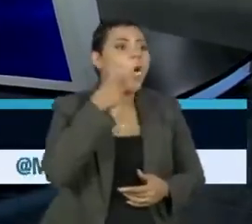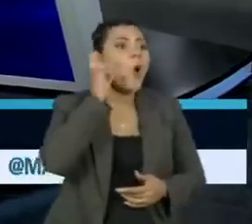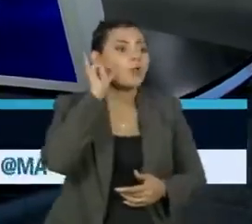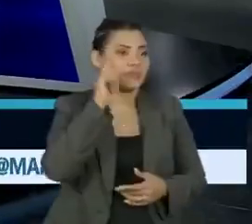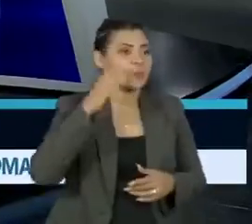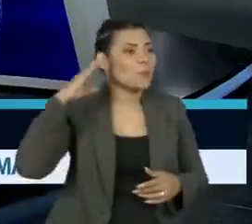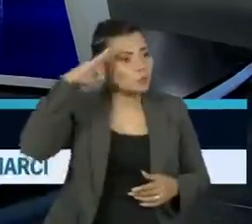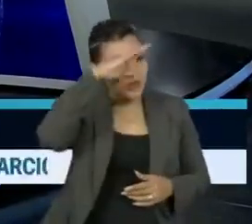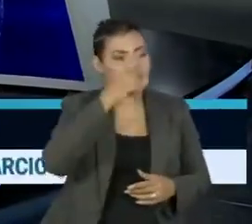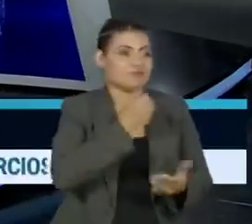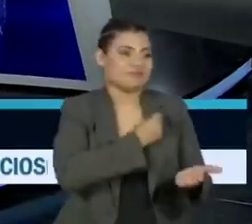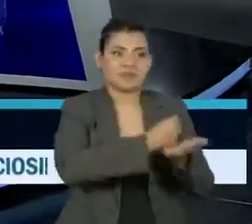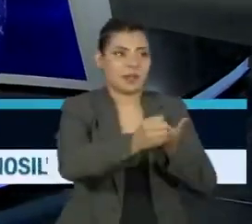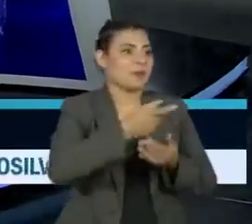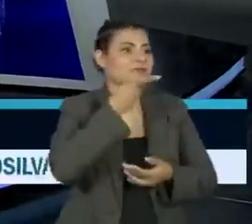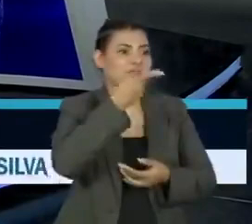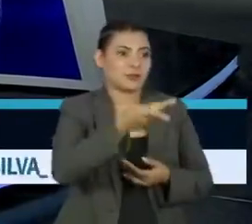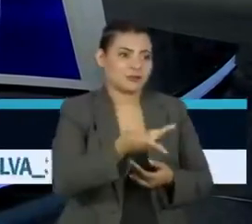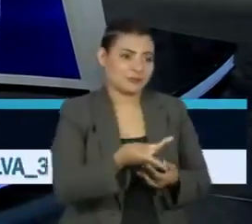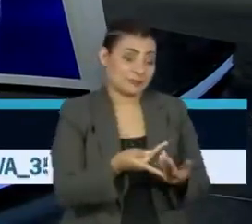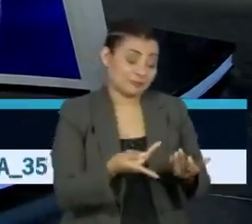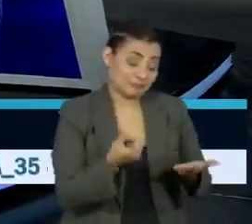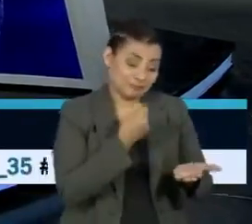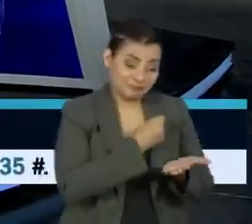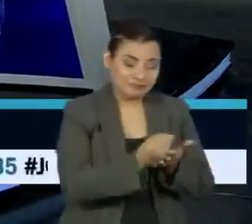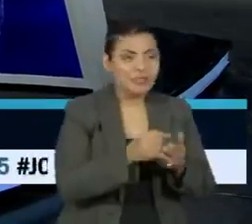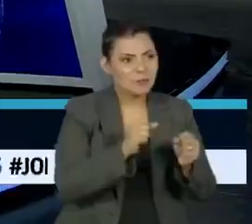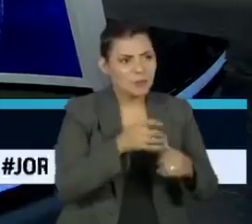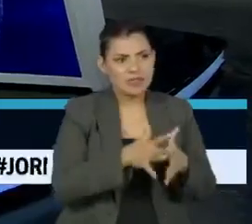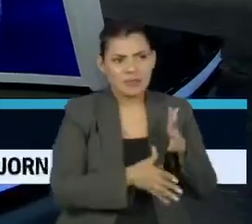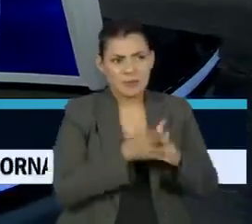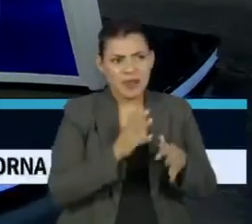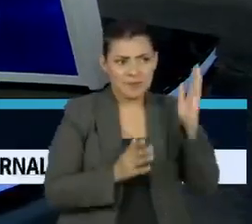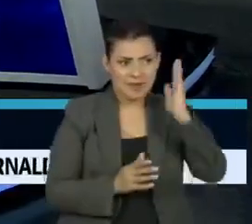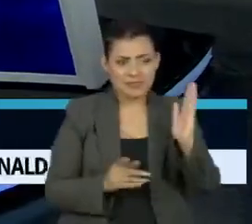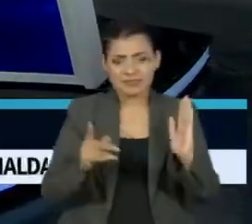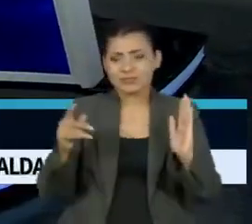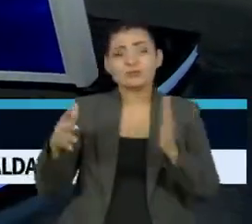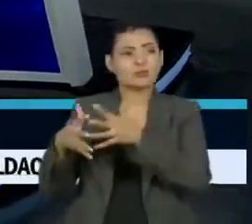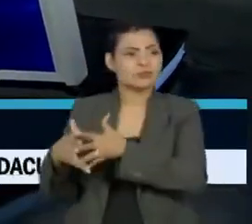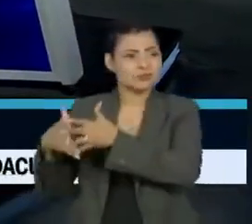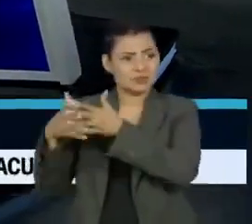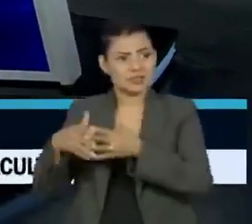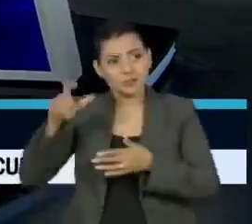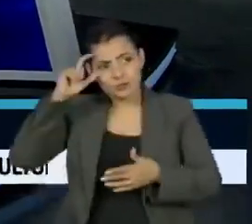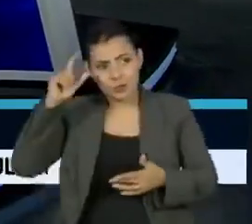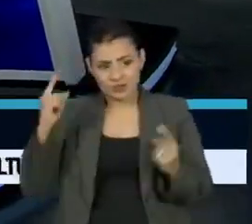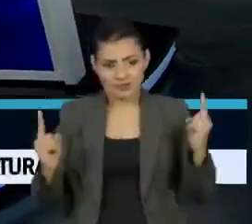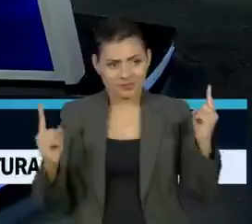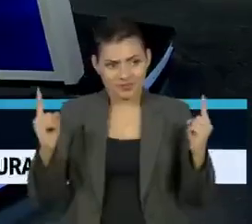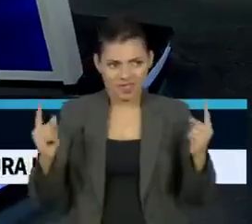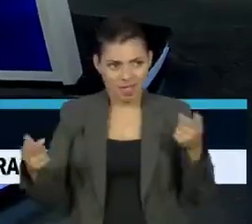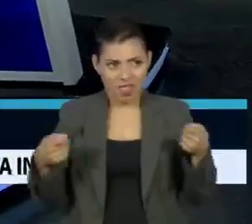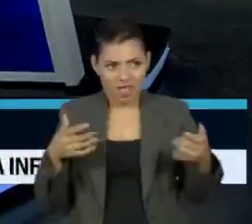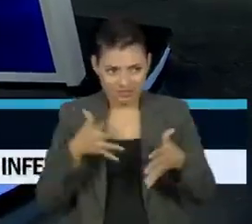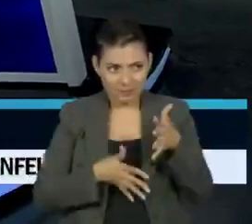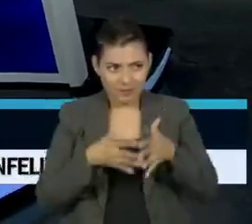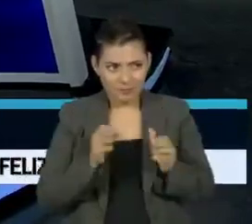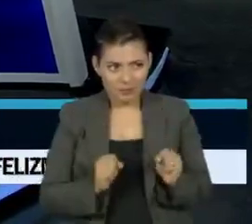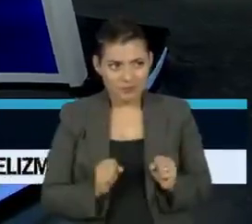ontem essa fala pode complicar ainda mais a relação do Brasil com o candidato eleito de roubarem